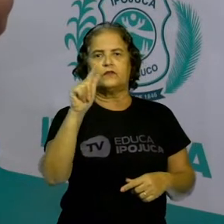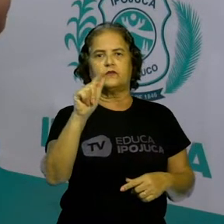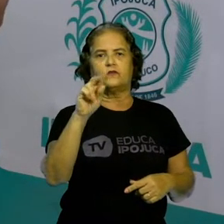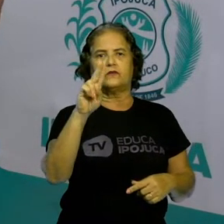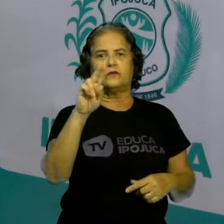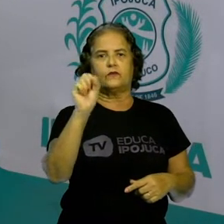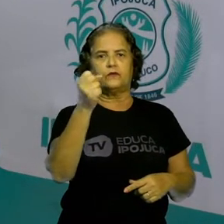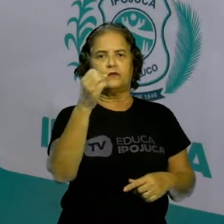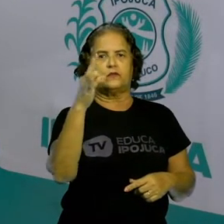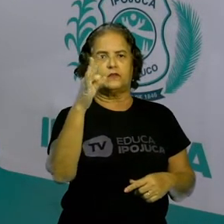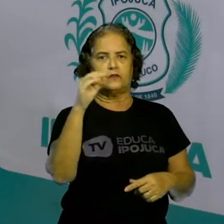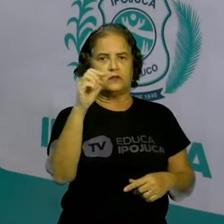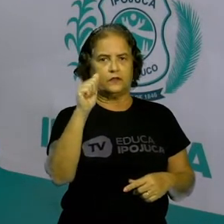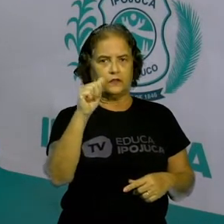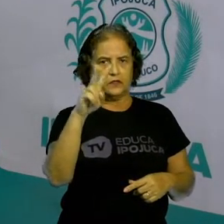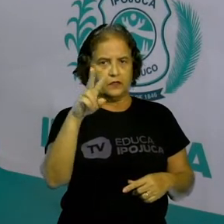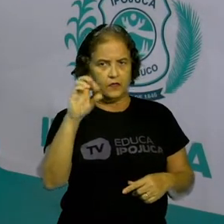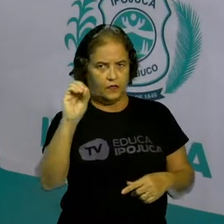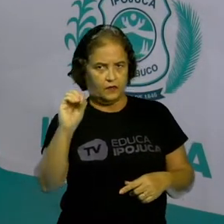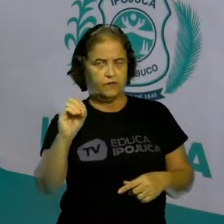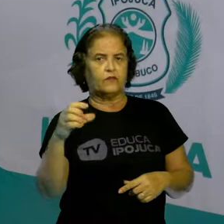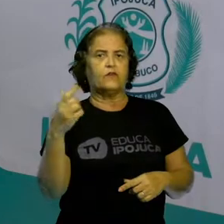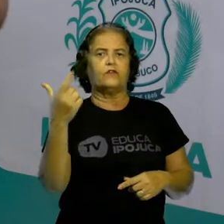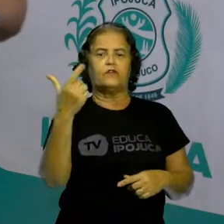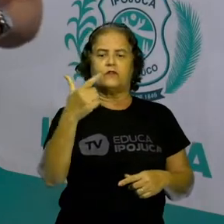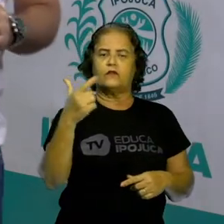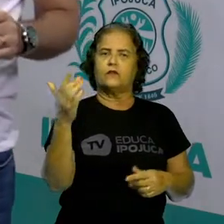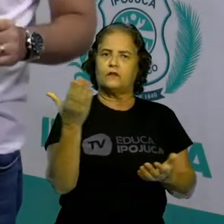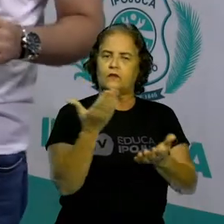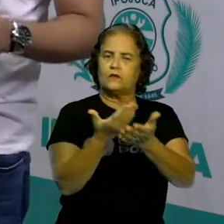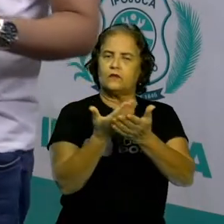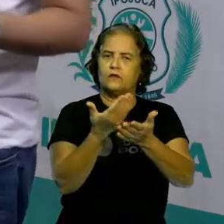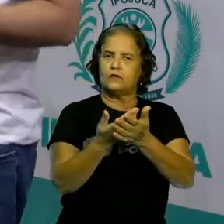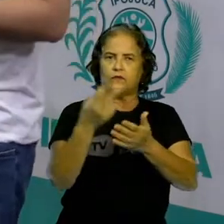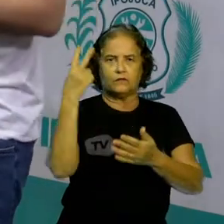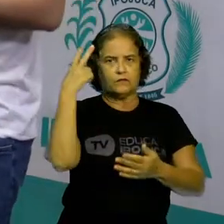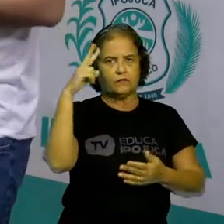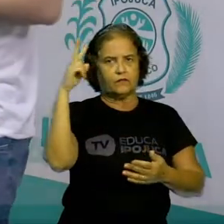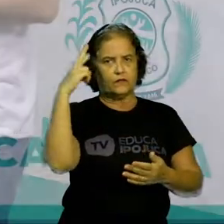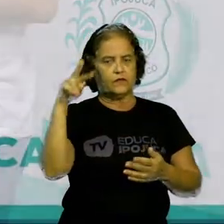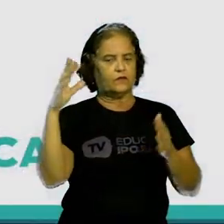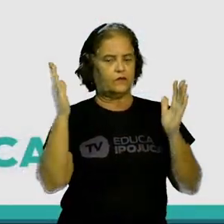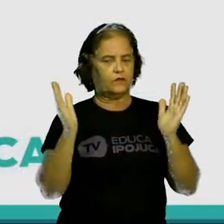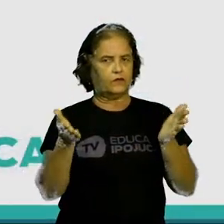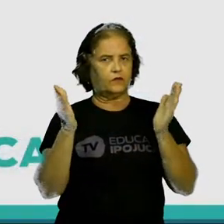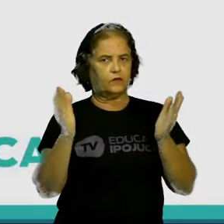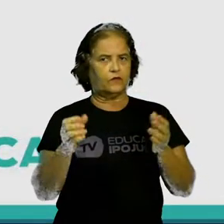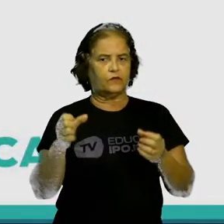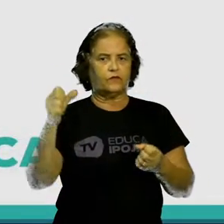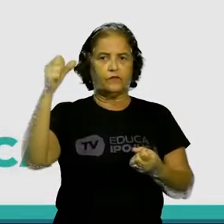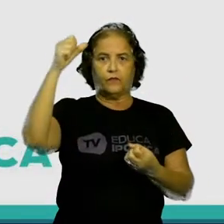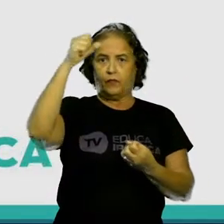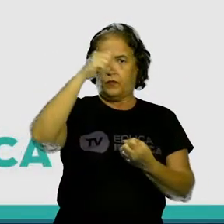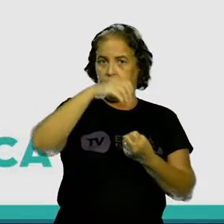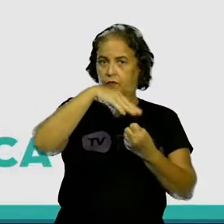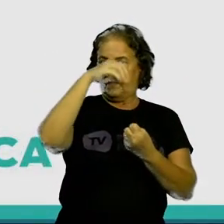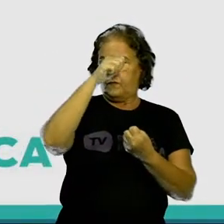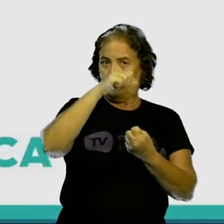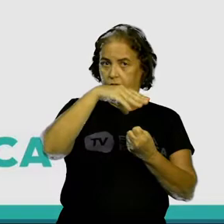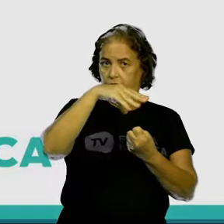vamos retomar então com as nossas aulas de história. E hoje nós vamos falar sobre iluminismo